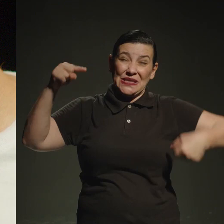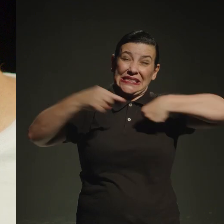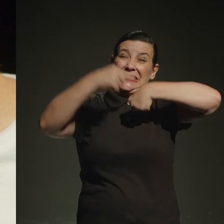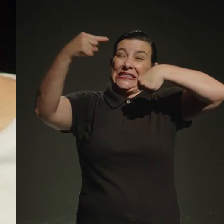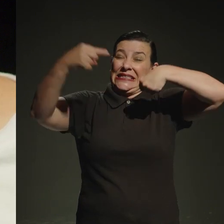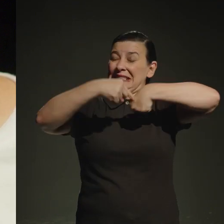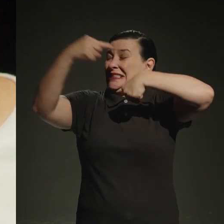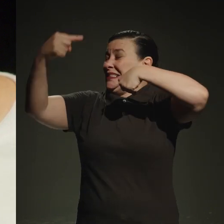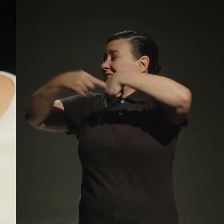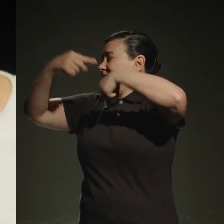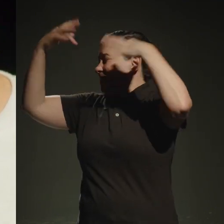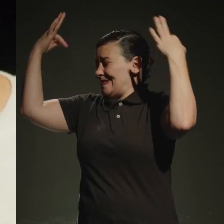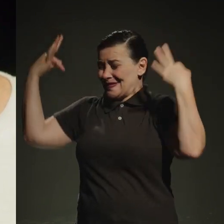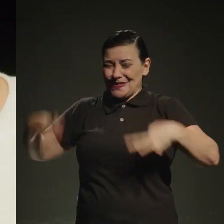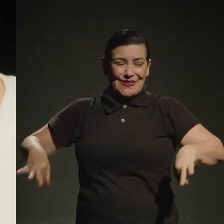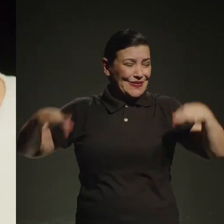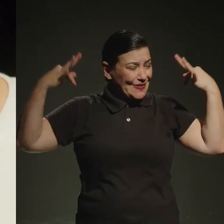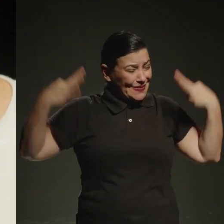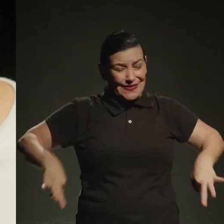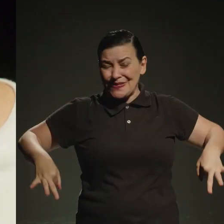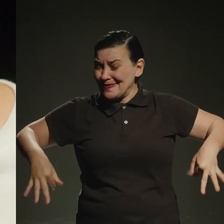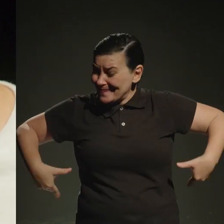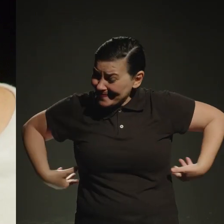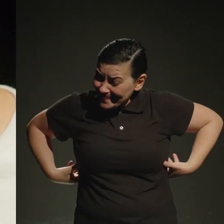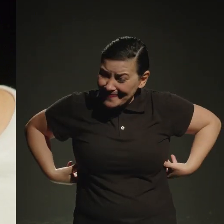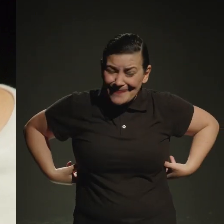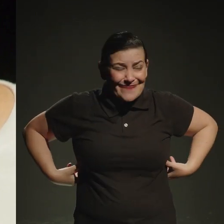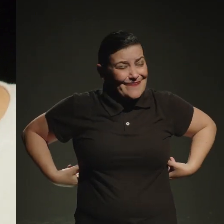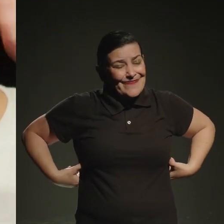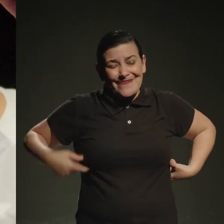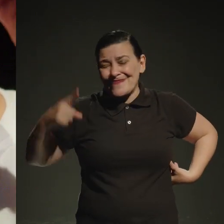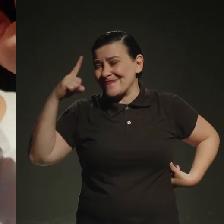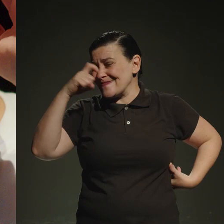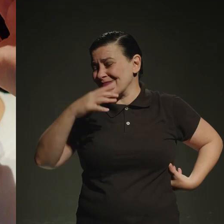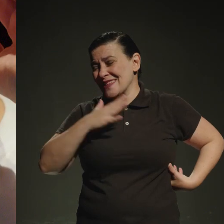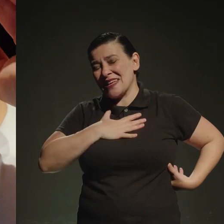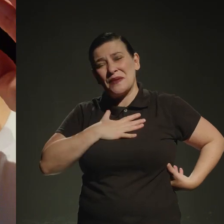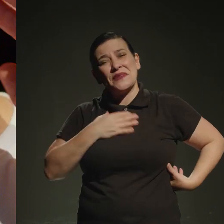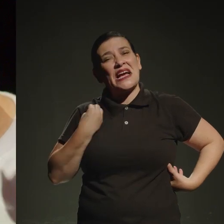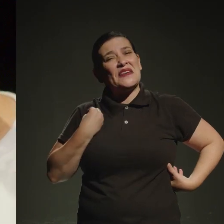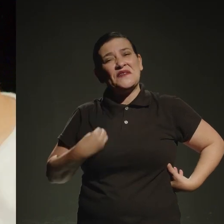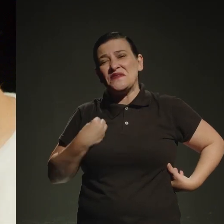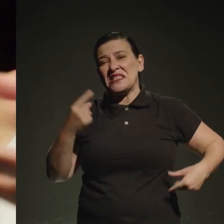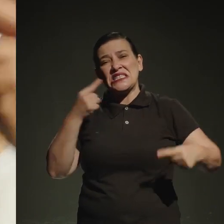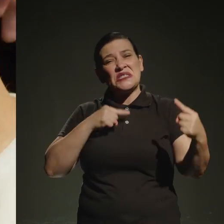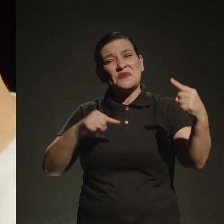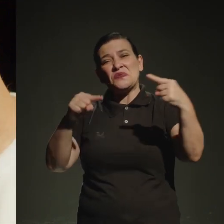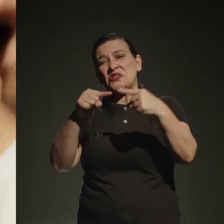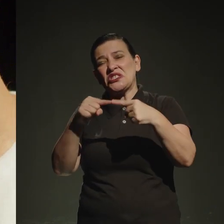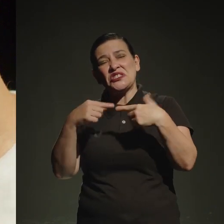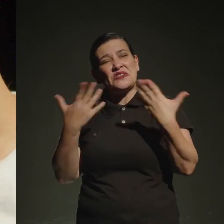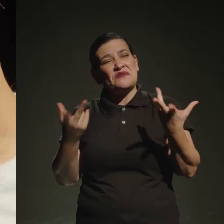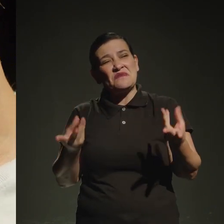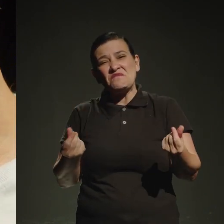um cavaleiro andante. Tem os seus momentos de glória, claro. Ainda ressoam em meus ouvidos os sinos